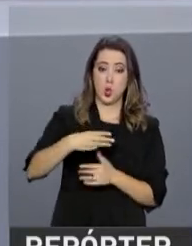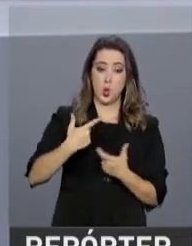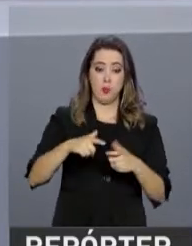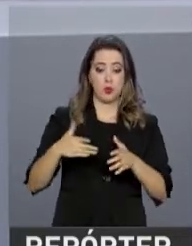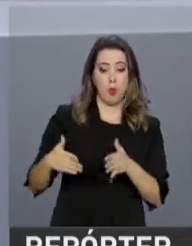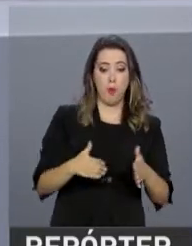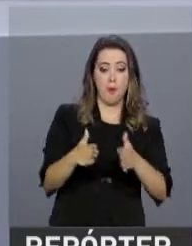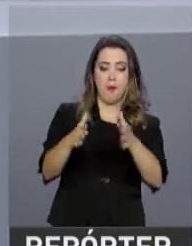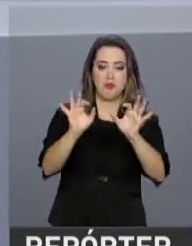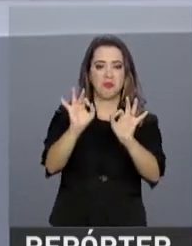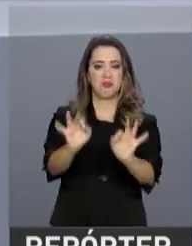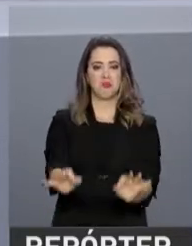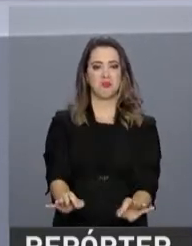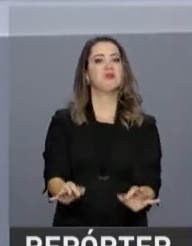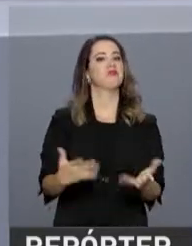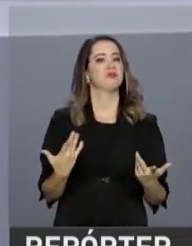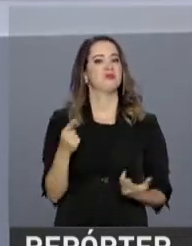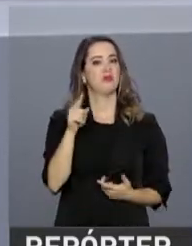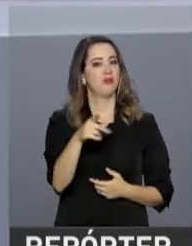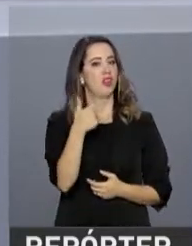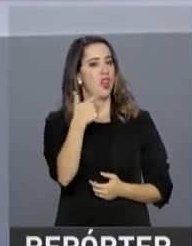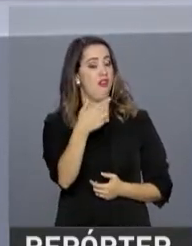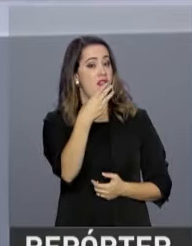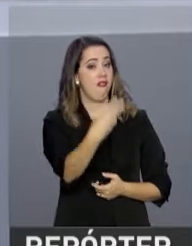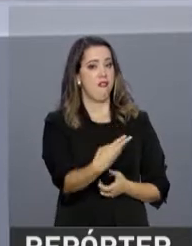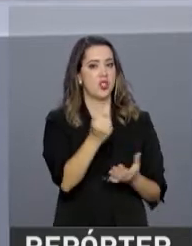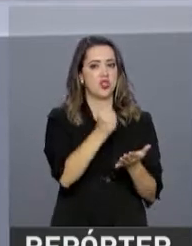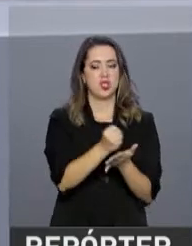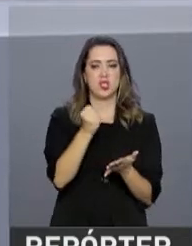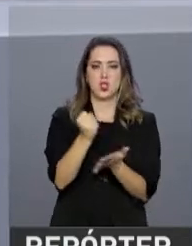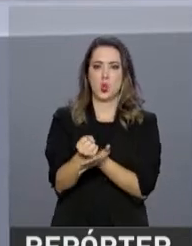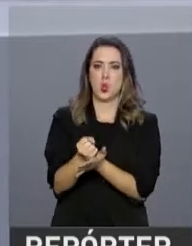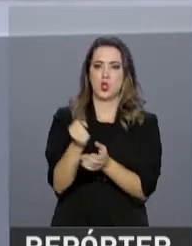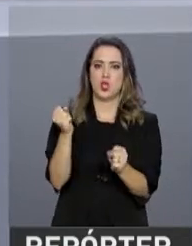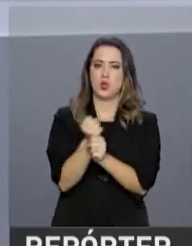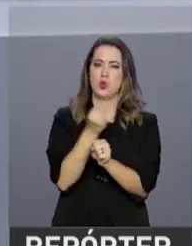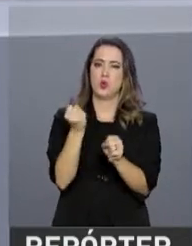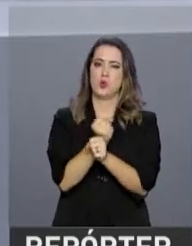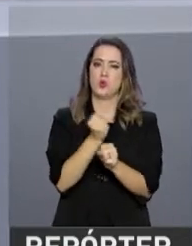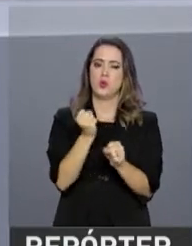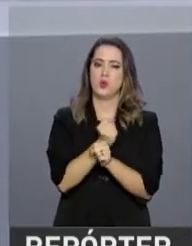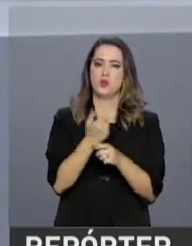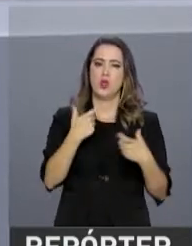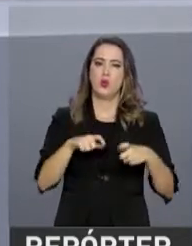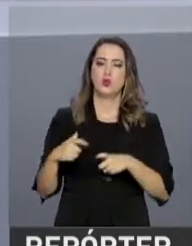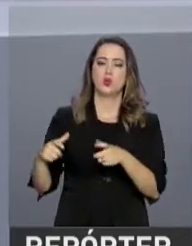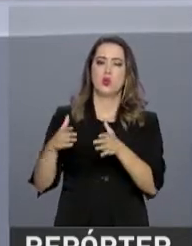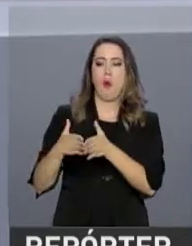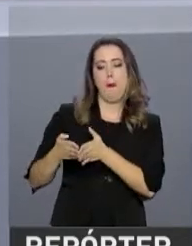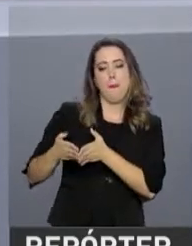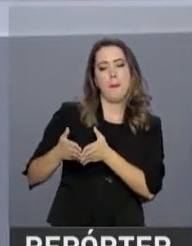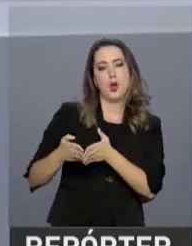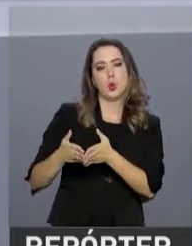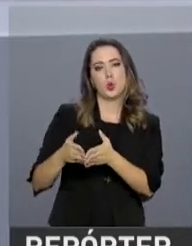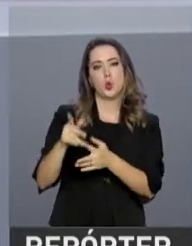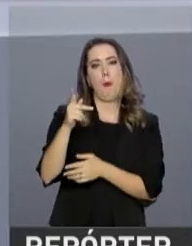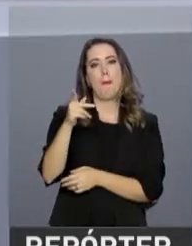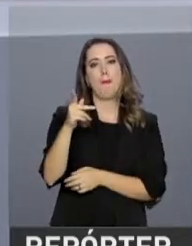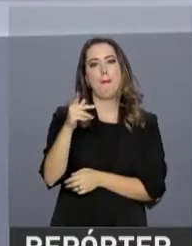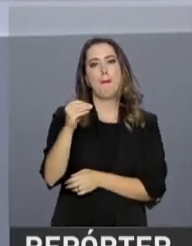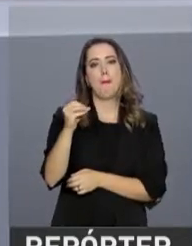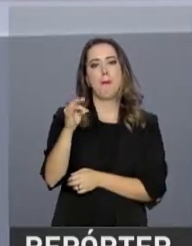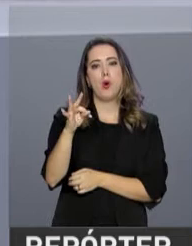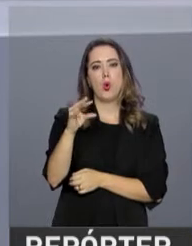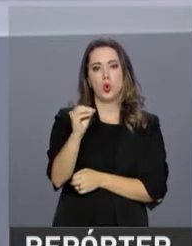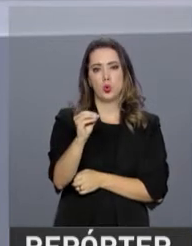ou duplicadas e 23 contratos para a construção e exploração de terminais de portos brasileiros